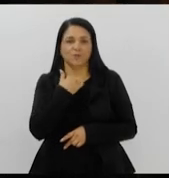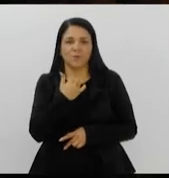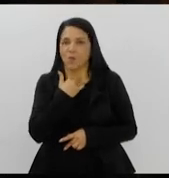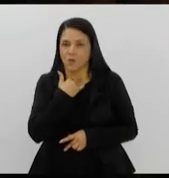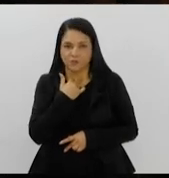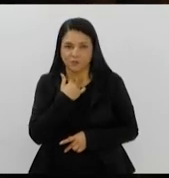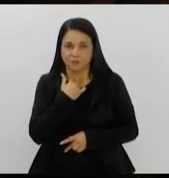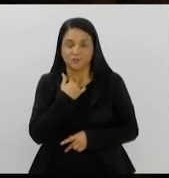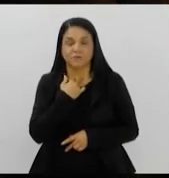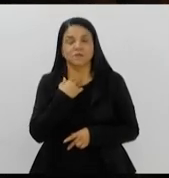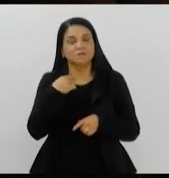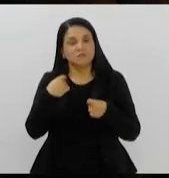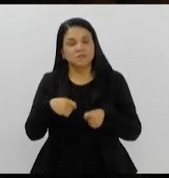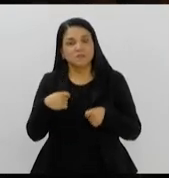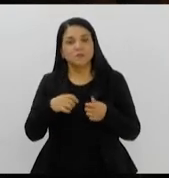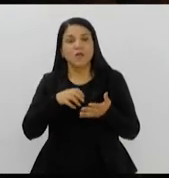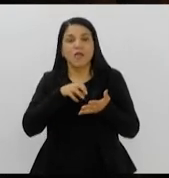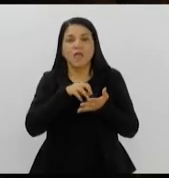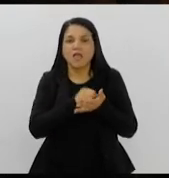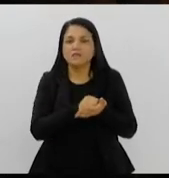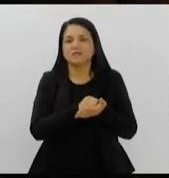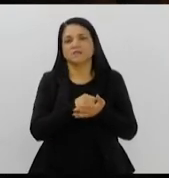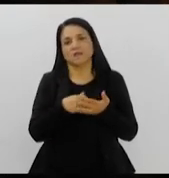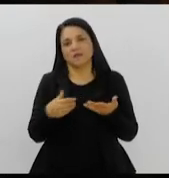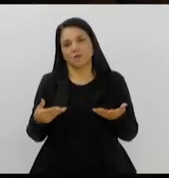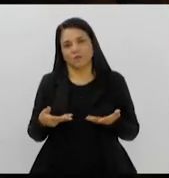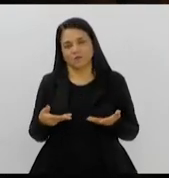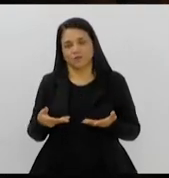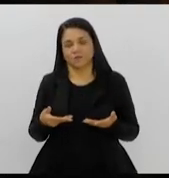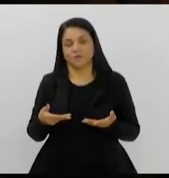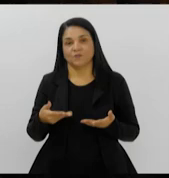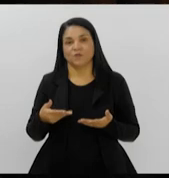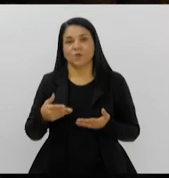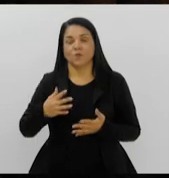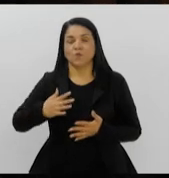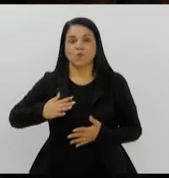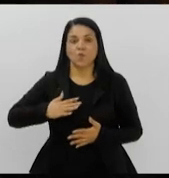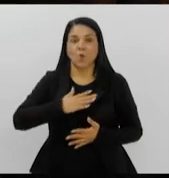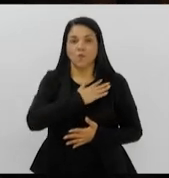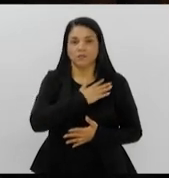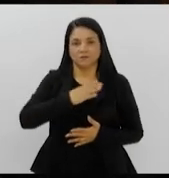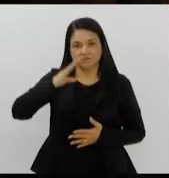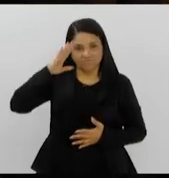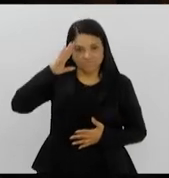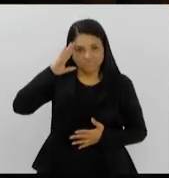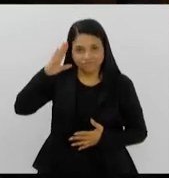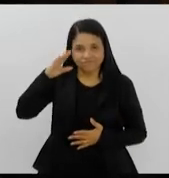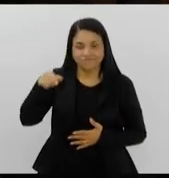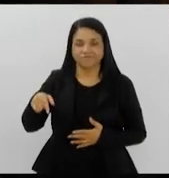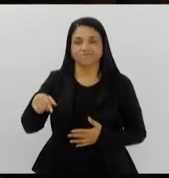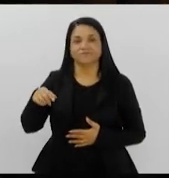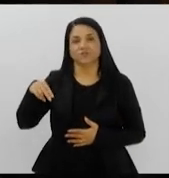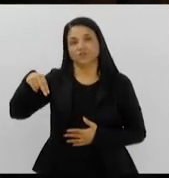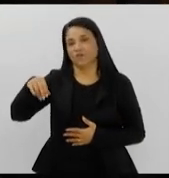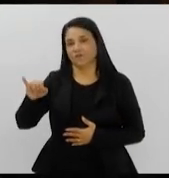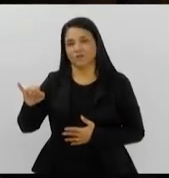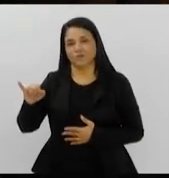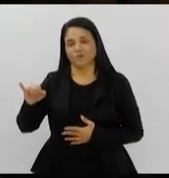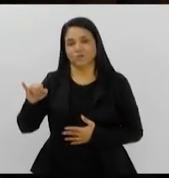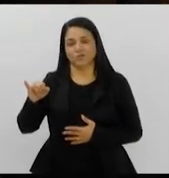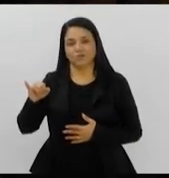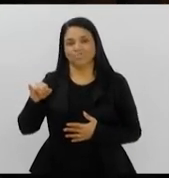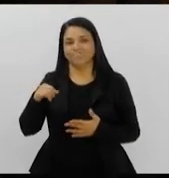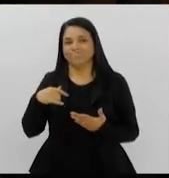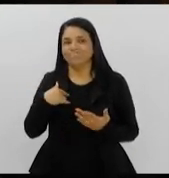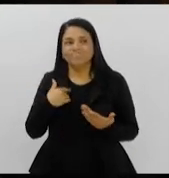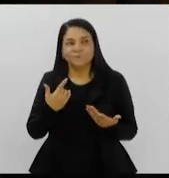deixar aqui de registrar esse momento, que o comando de Nova Iguaçu não está à altura de Nova